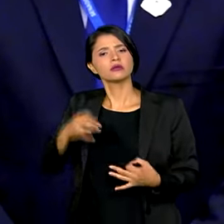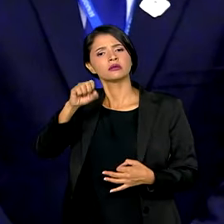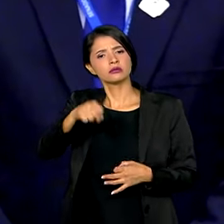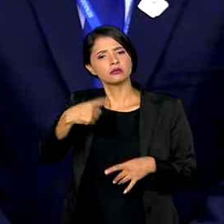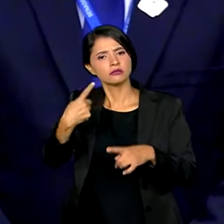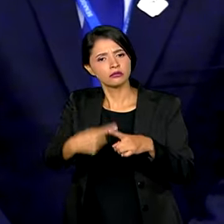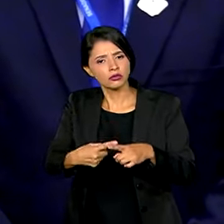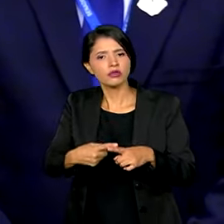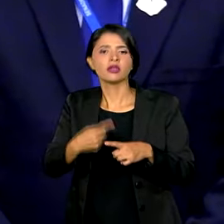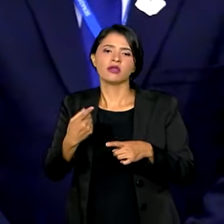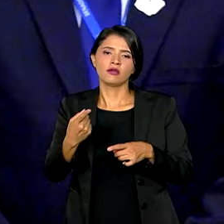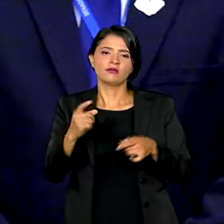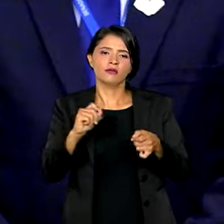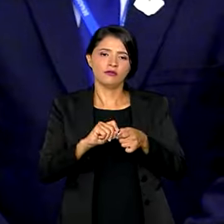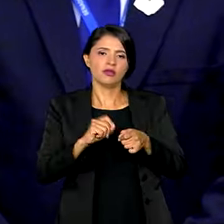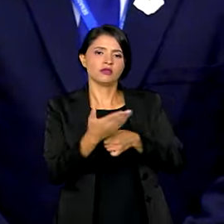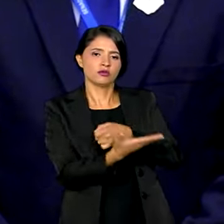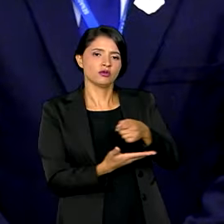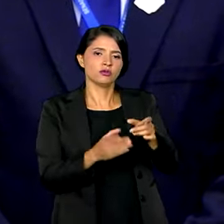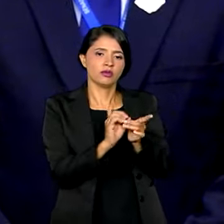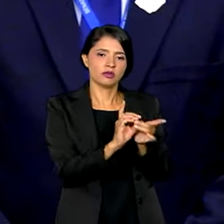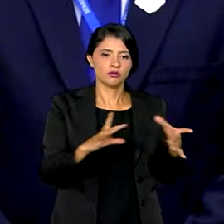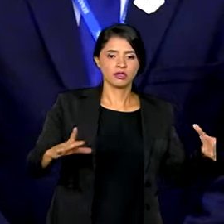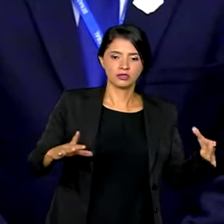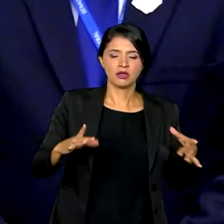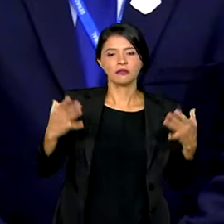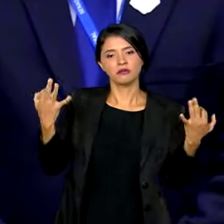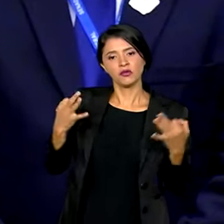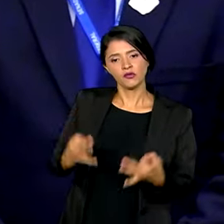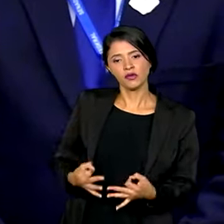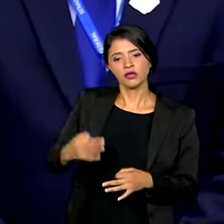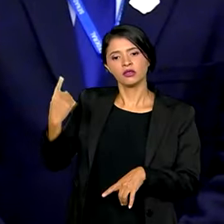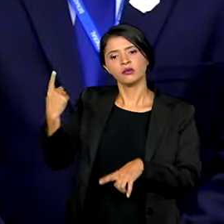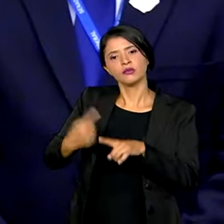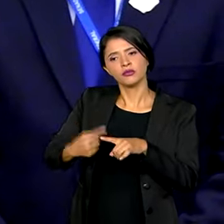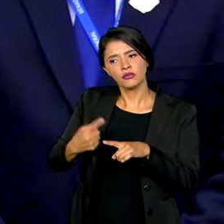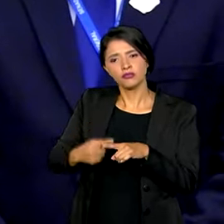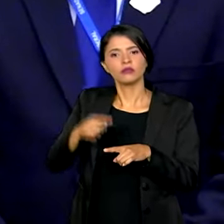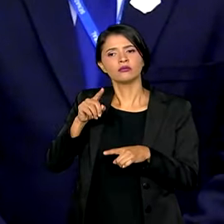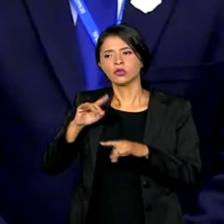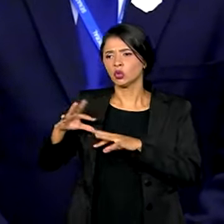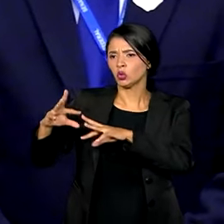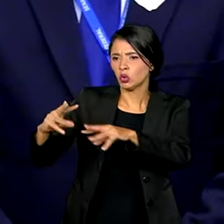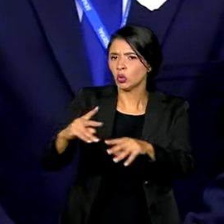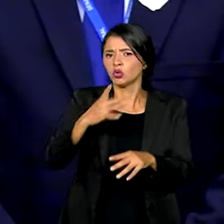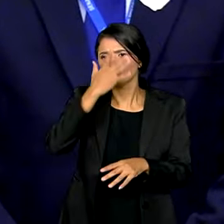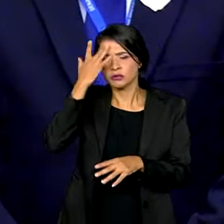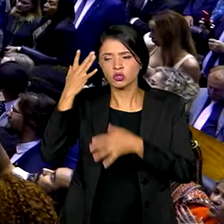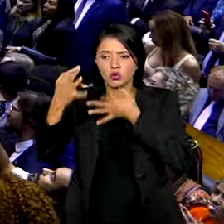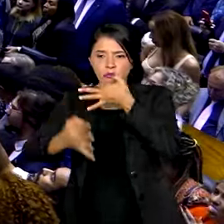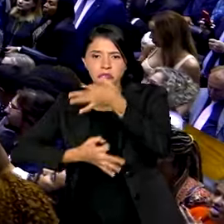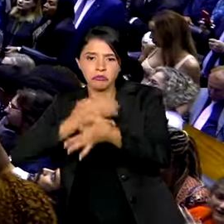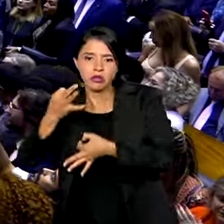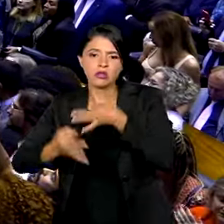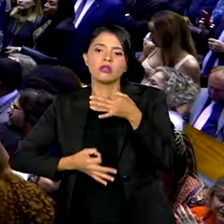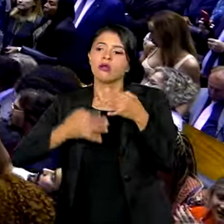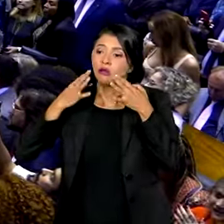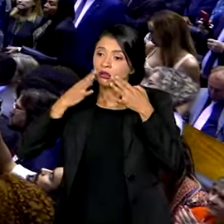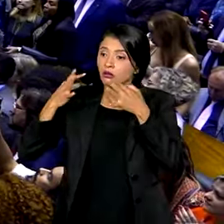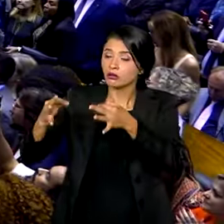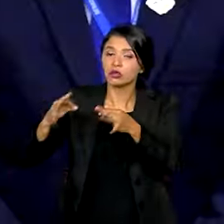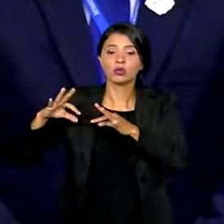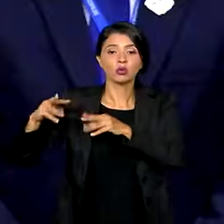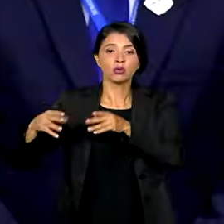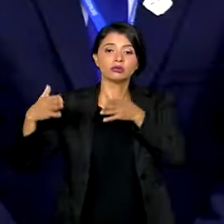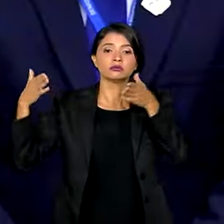feita sob a democracia. Ela é perfeita porque ela foi... Todo mundo foi ouvido, todo mundo